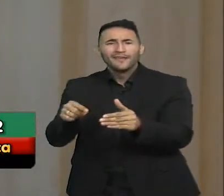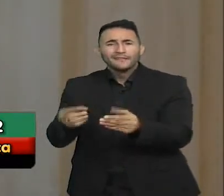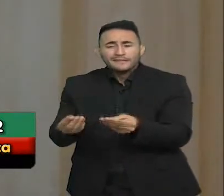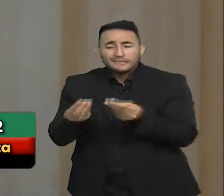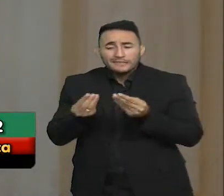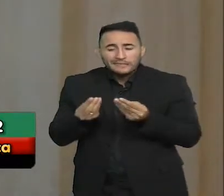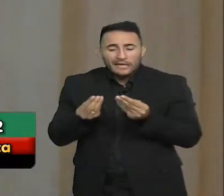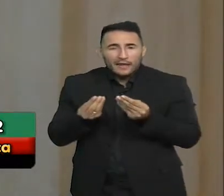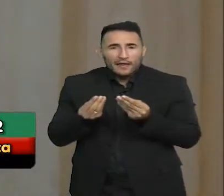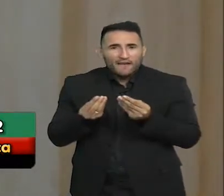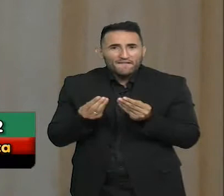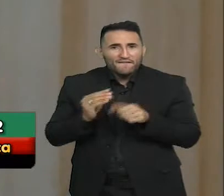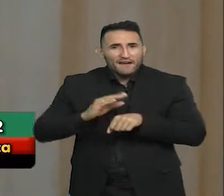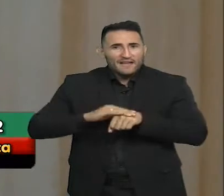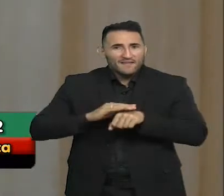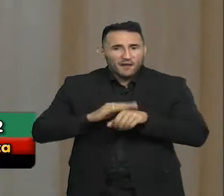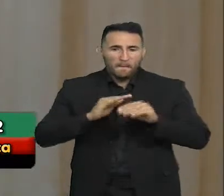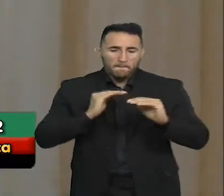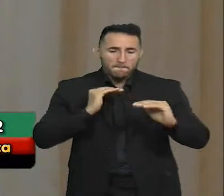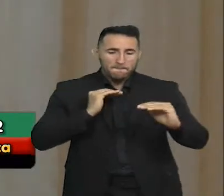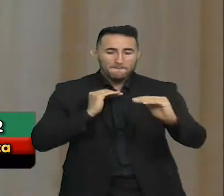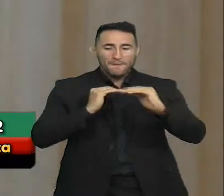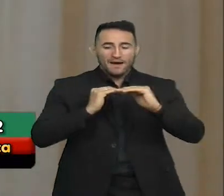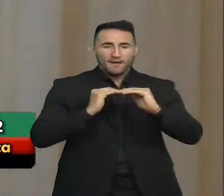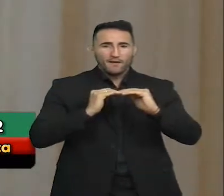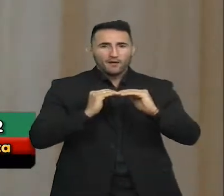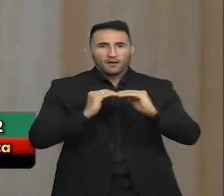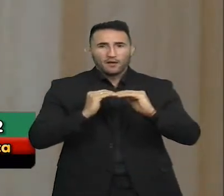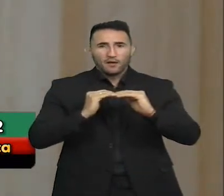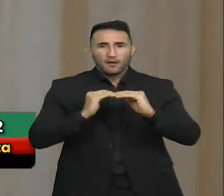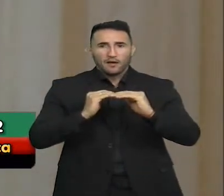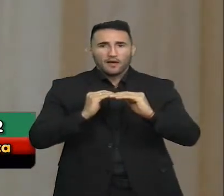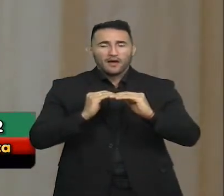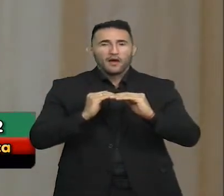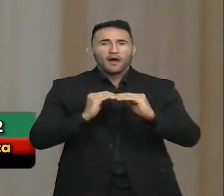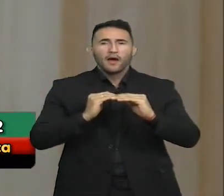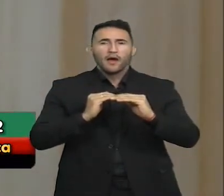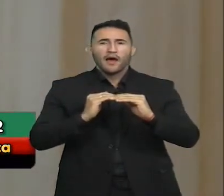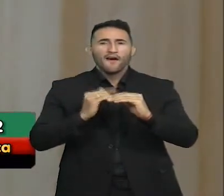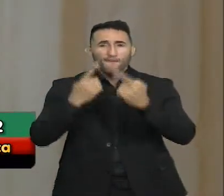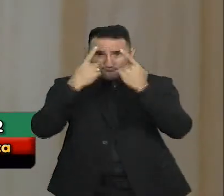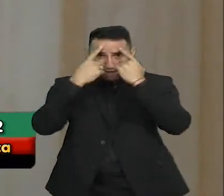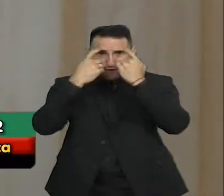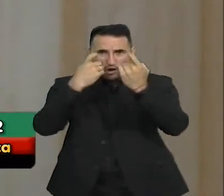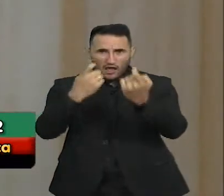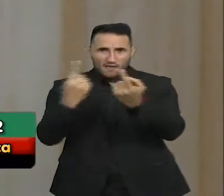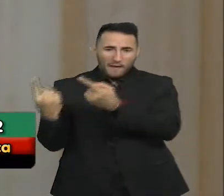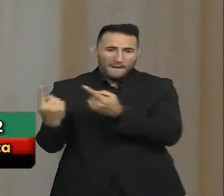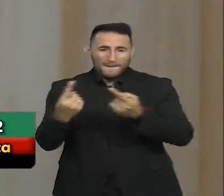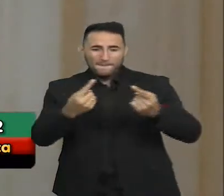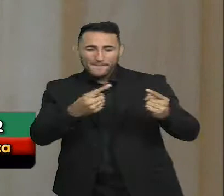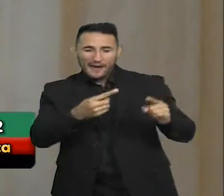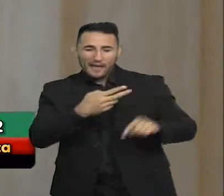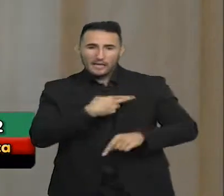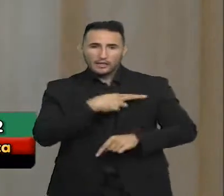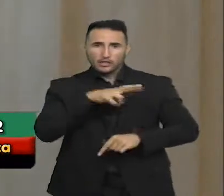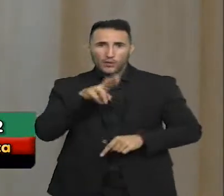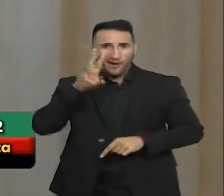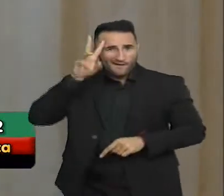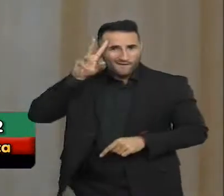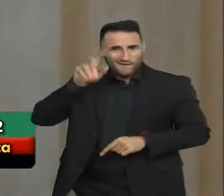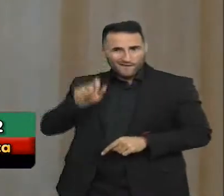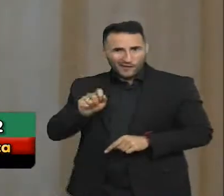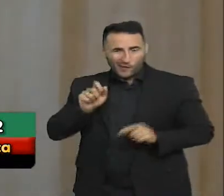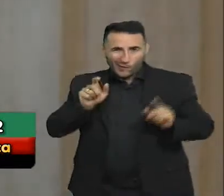mesmo patamar a agressão que as religiões de matriz africana sofrem. Não vamos. A